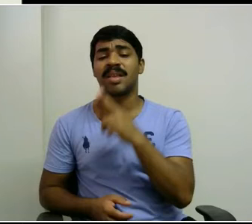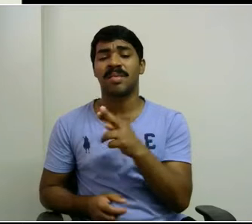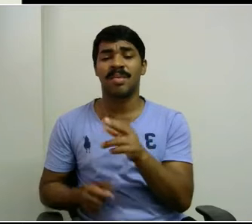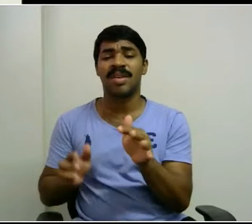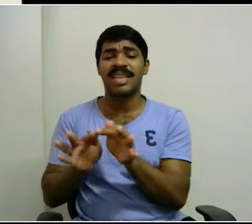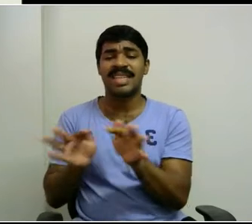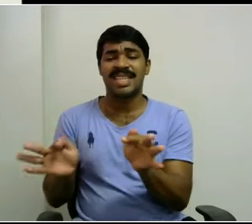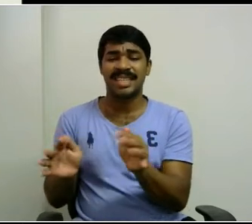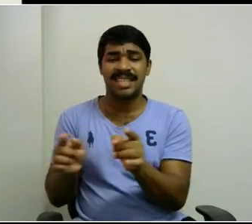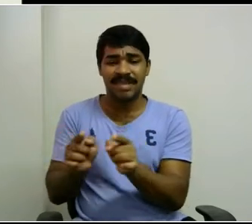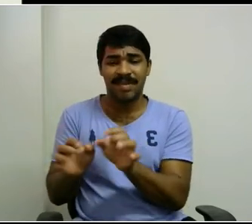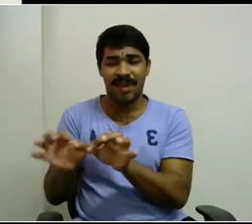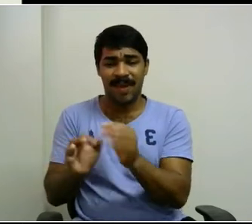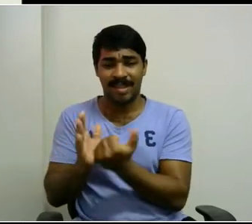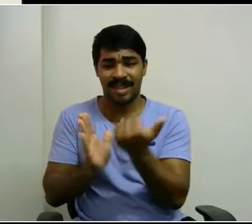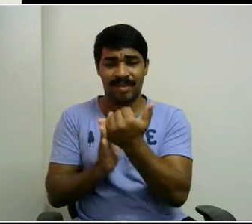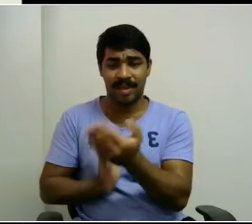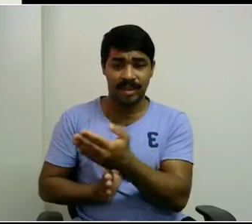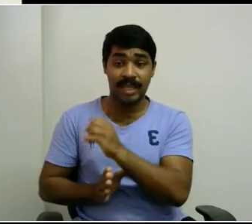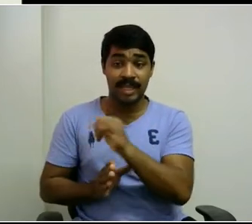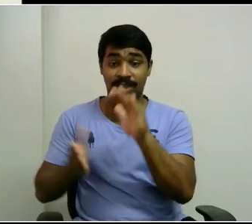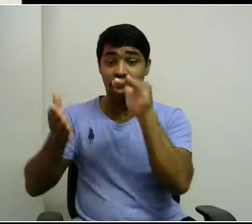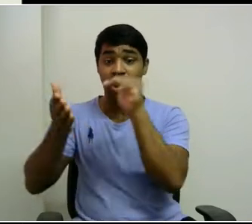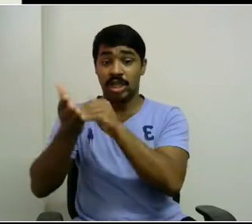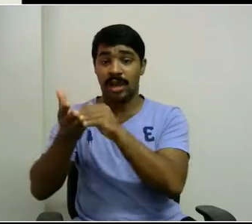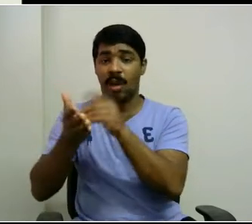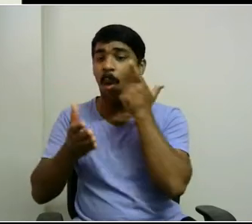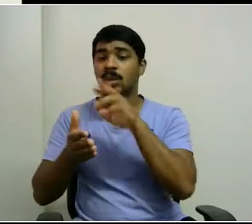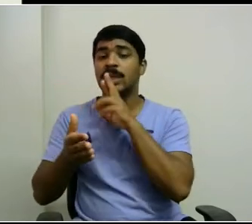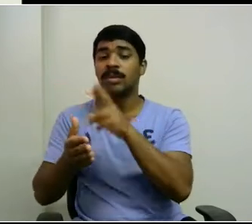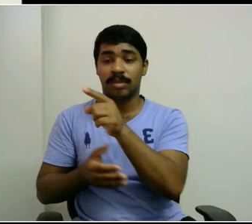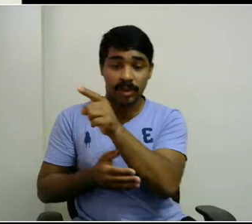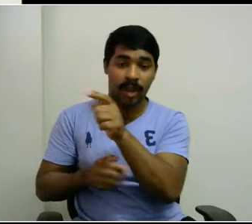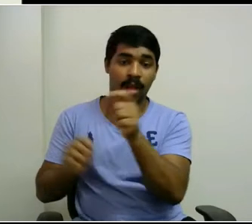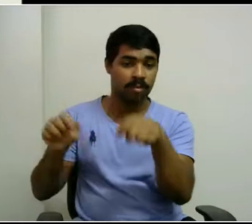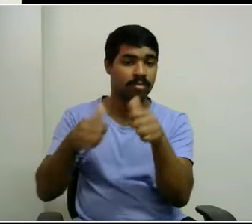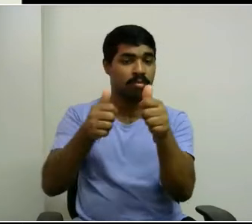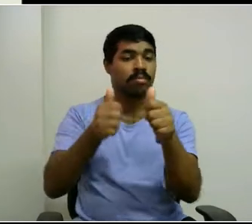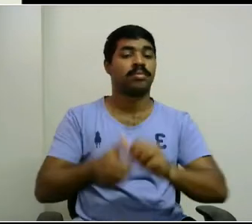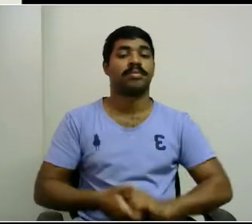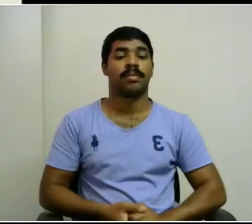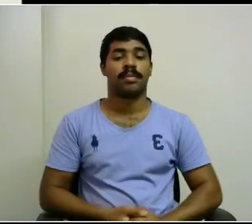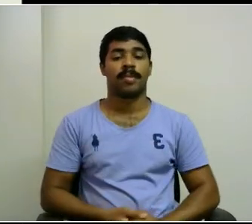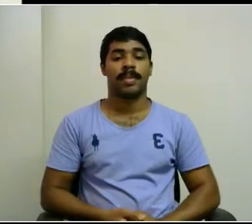Mais bonitinha, mais organizada. Se você conseguir chegar aqui, não tem problema, a resposta está certa também, tá?